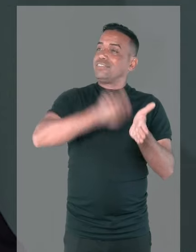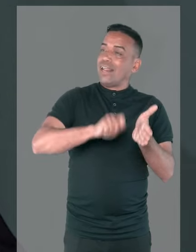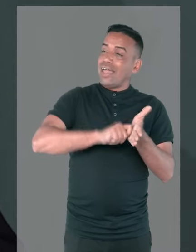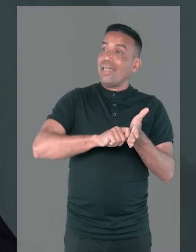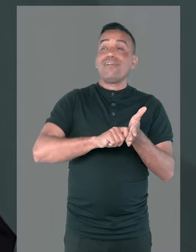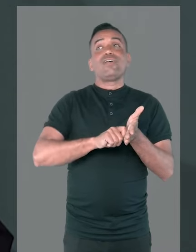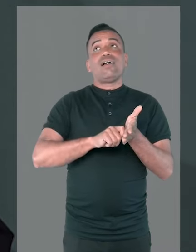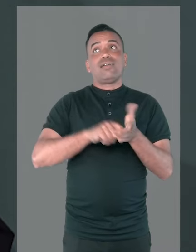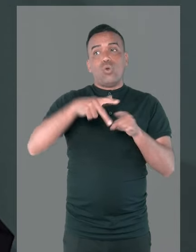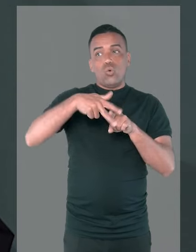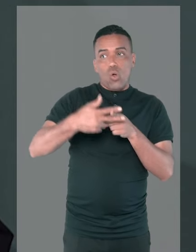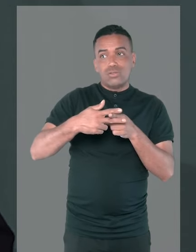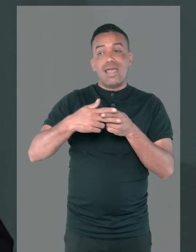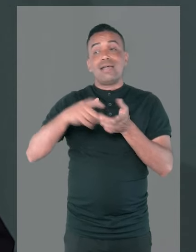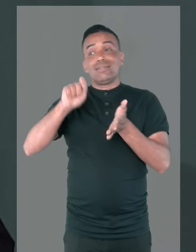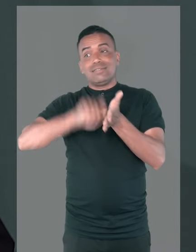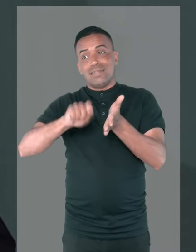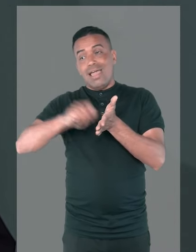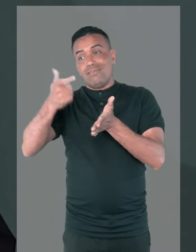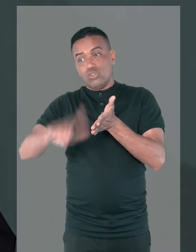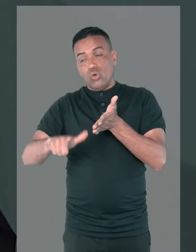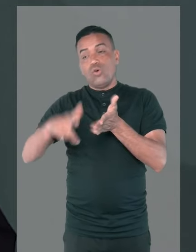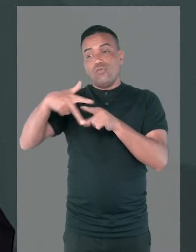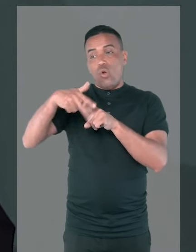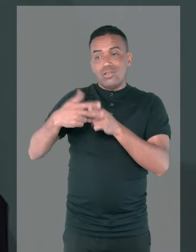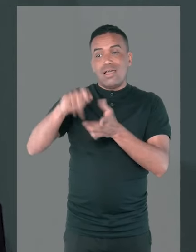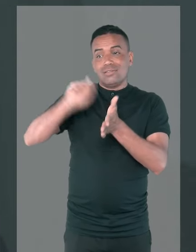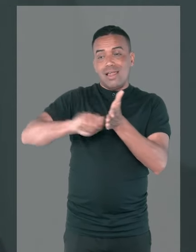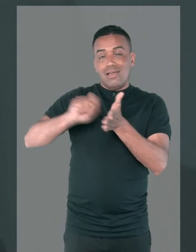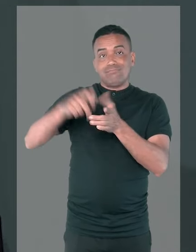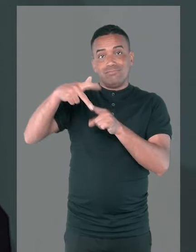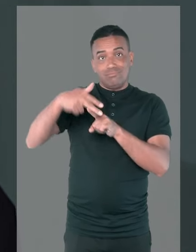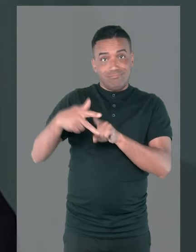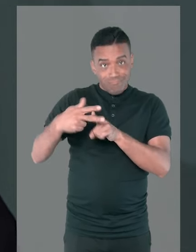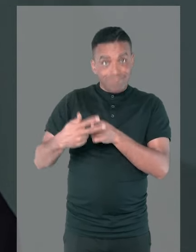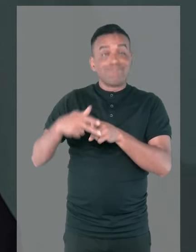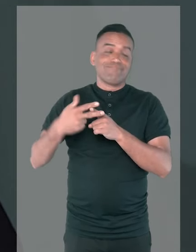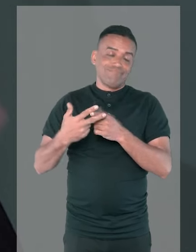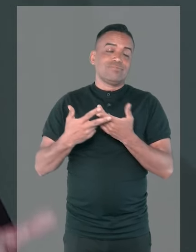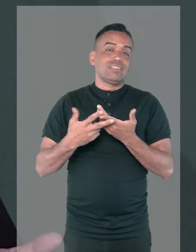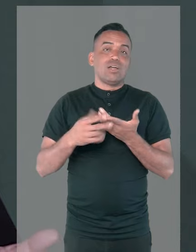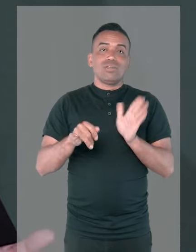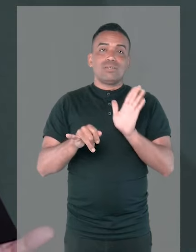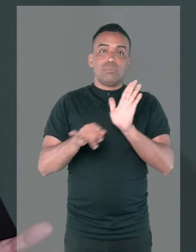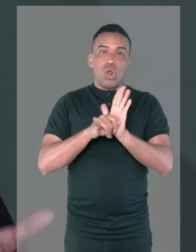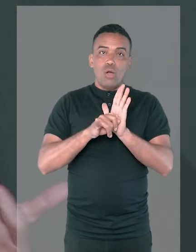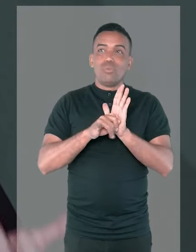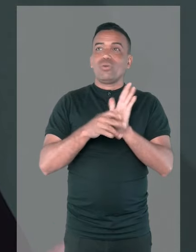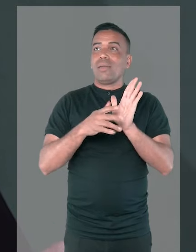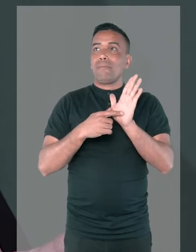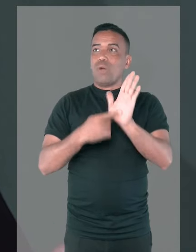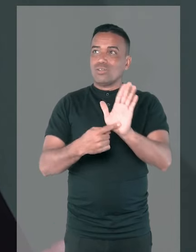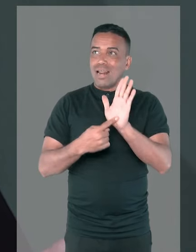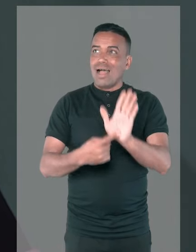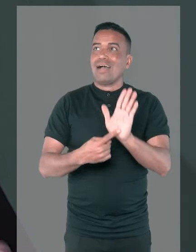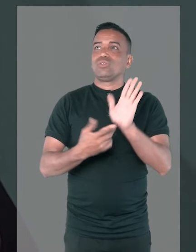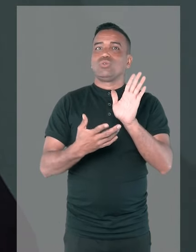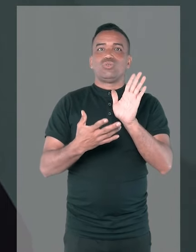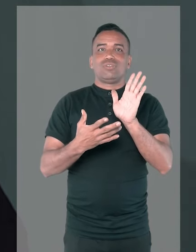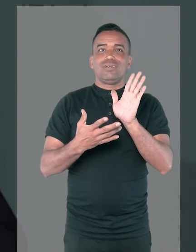Então, a beleza do texto, ela só é revelada na medida em que o texto é polido, assim como uma